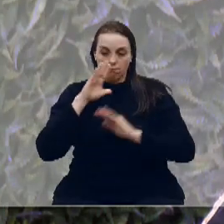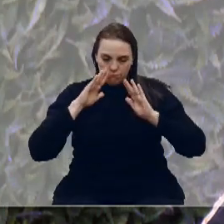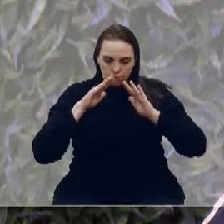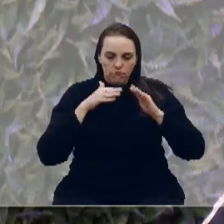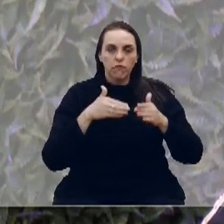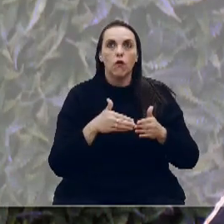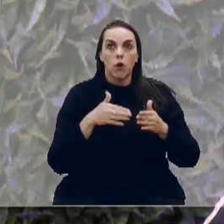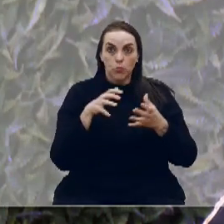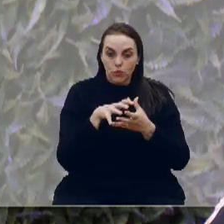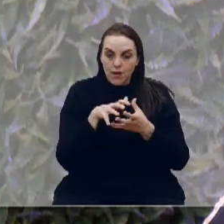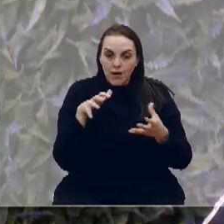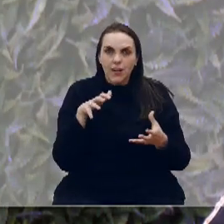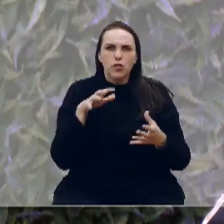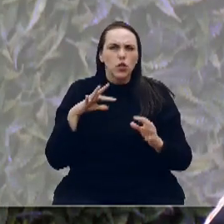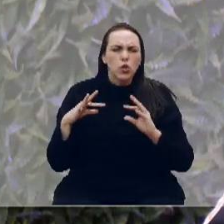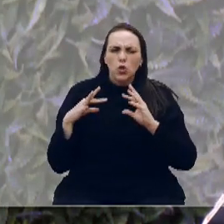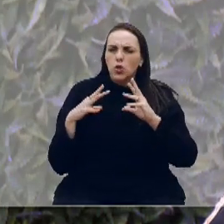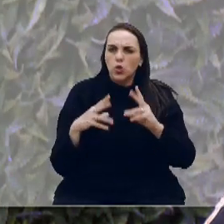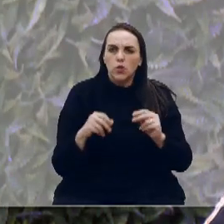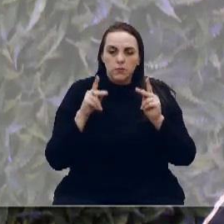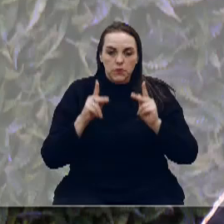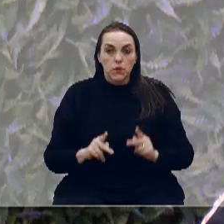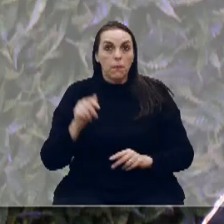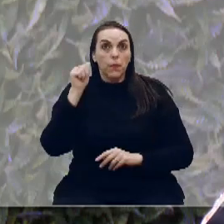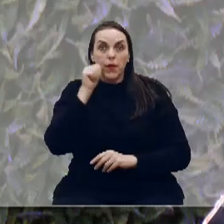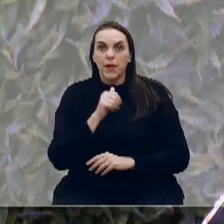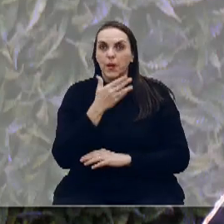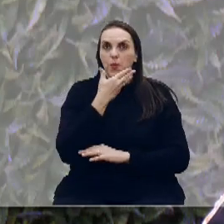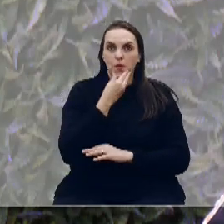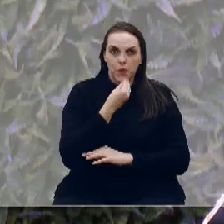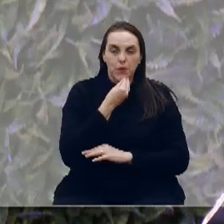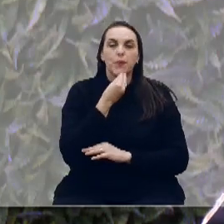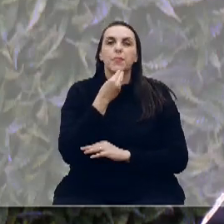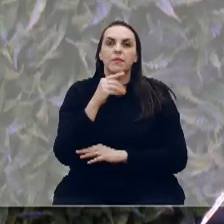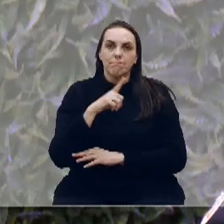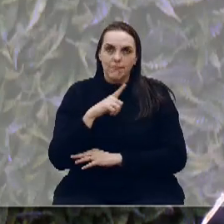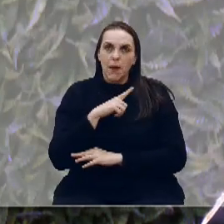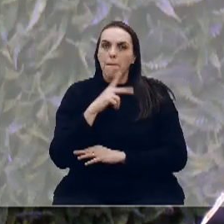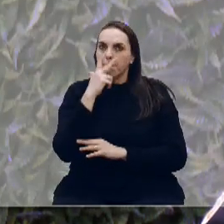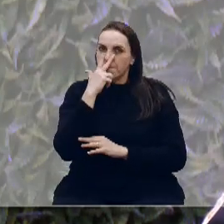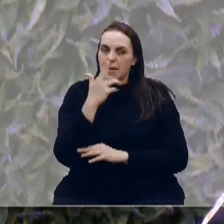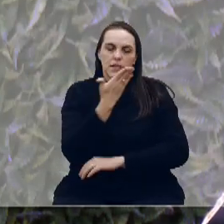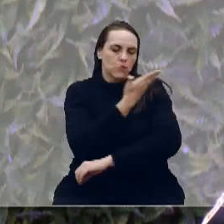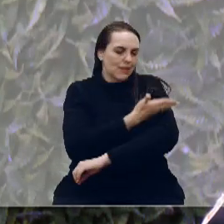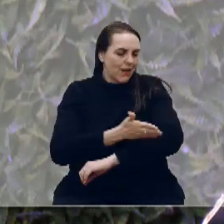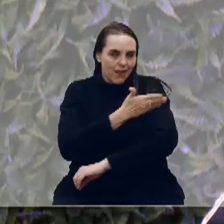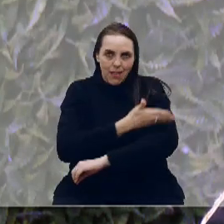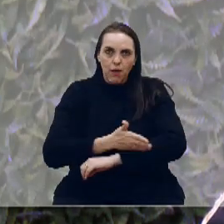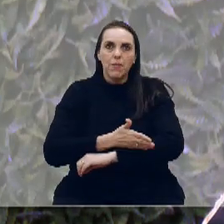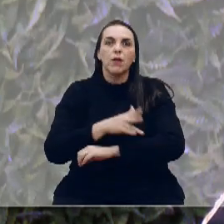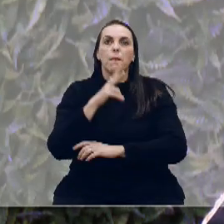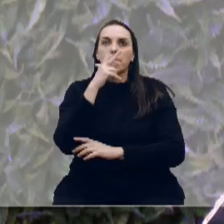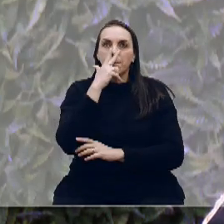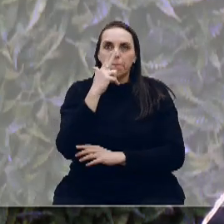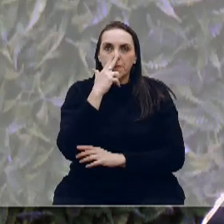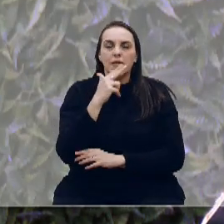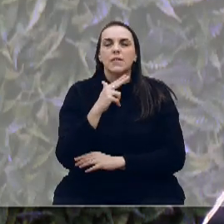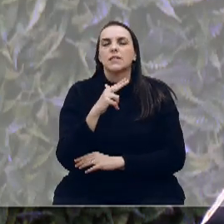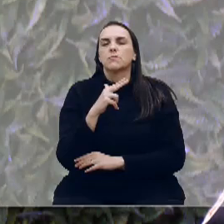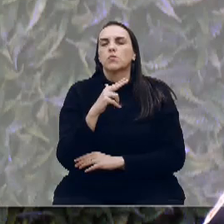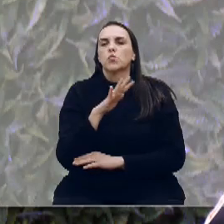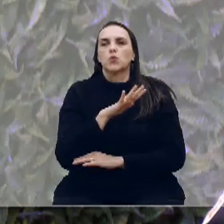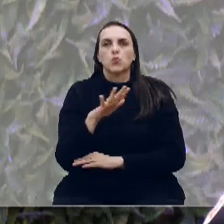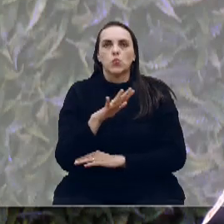grande para que todas as pessoas, tanto mulheres quanto homens, recebam o mesmo treinamento, recebam o